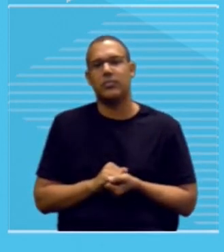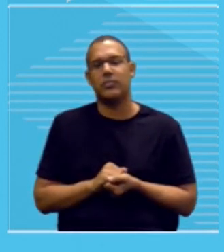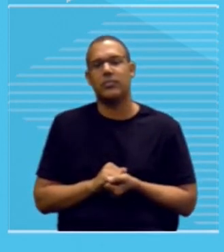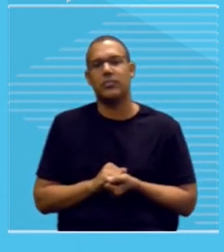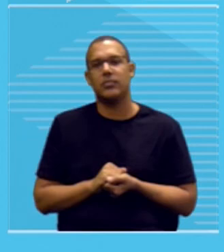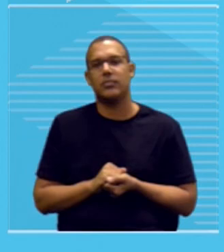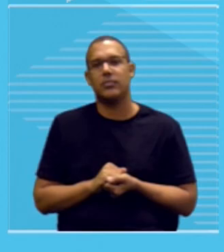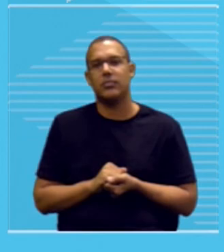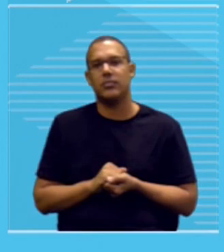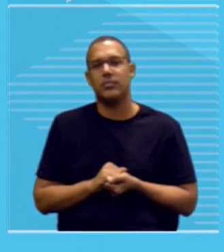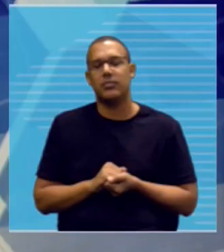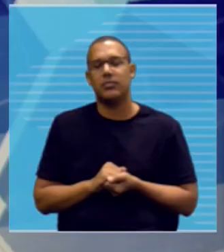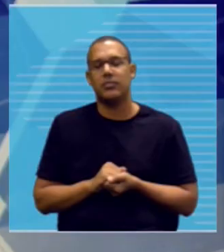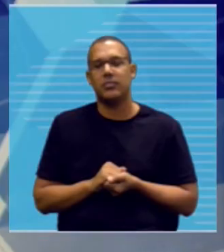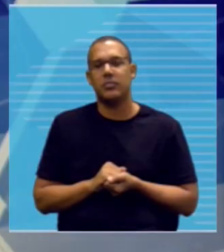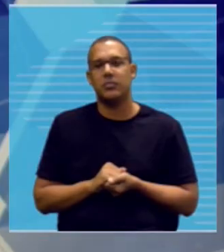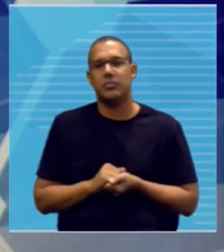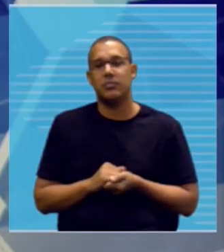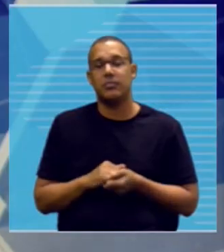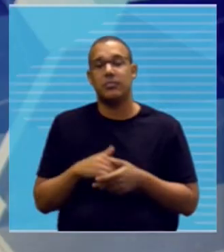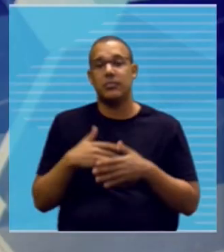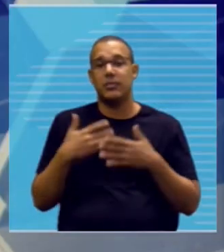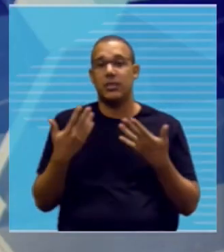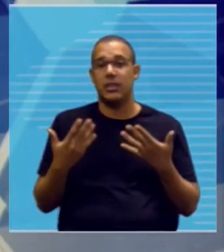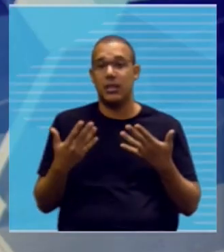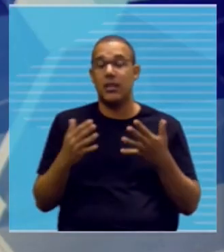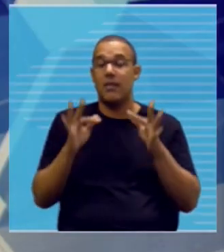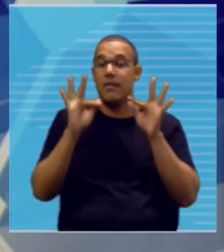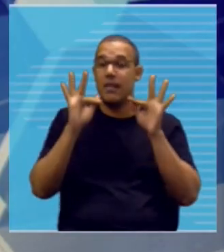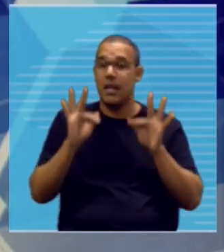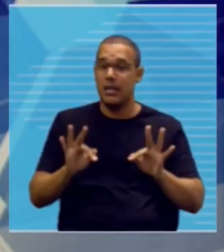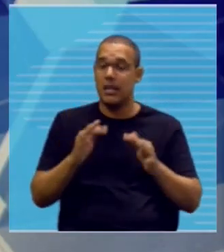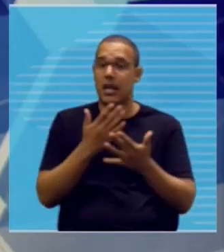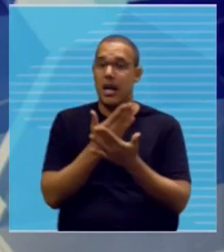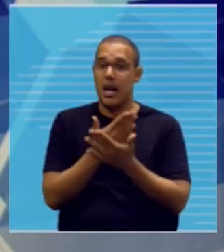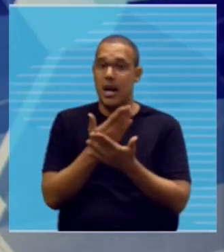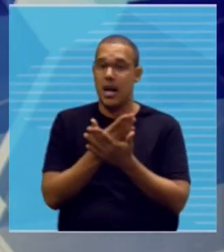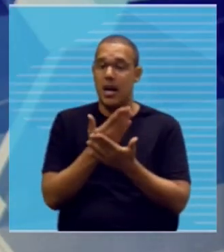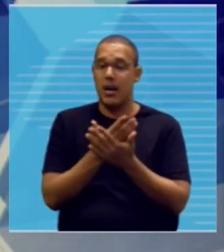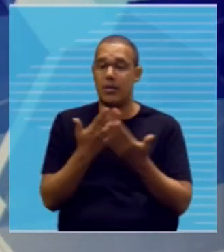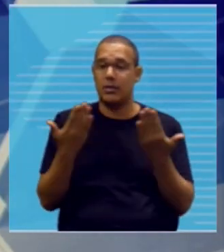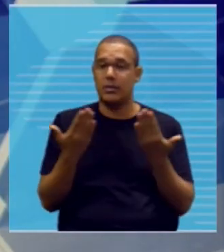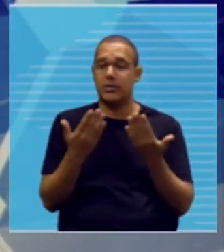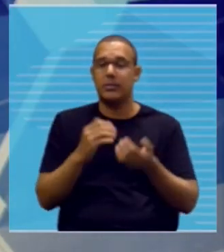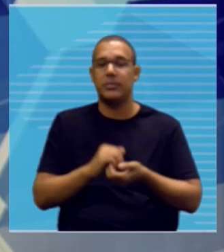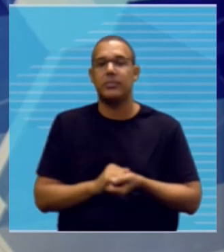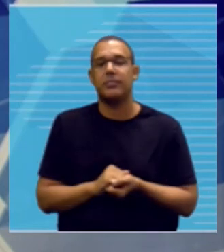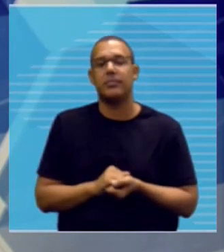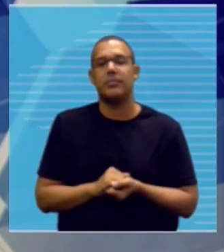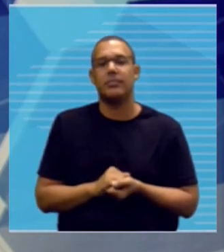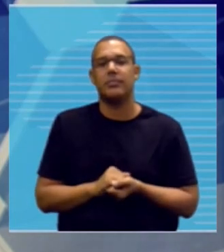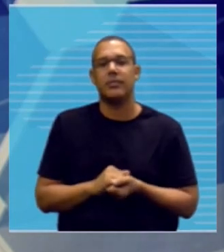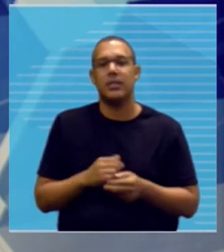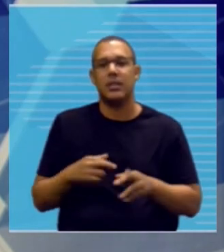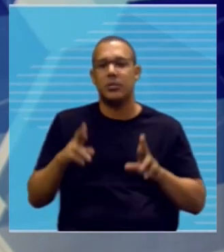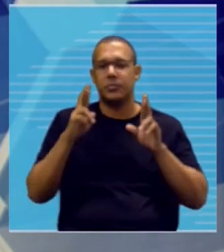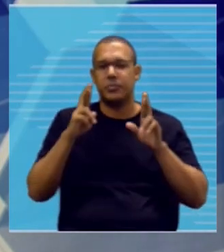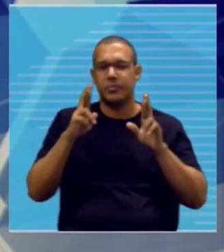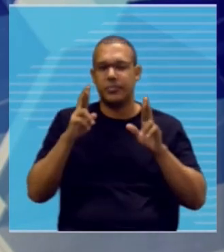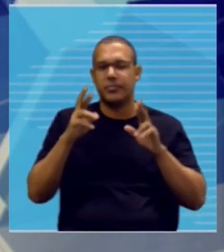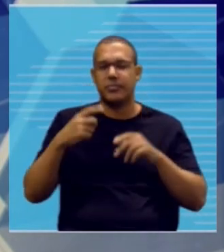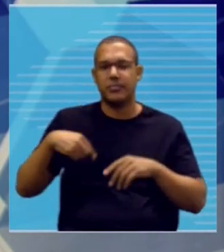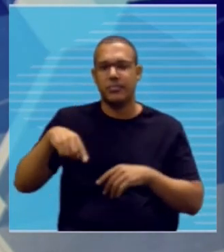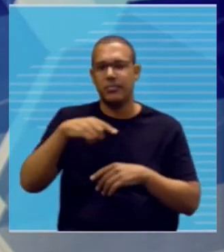e é com essa questão de número 4 que a gente vai finalizando o encontro de hoje espero que tenha sido